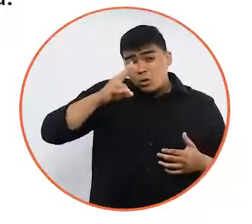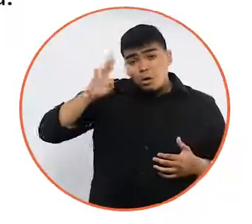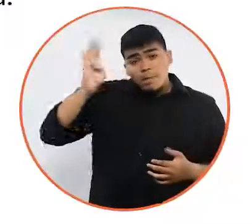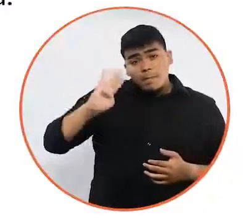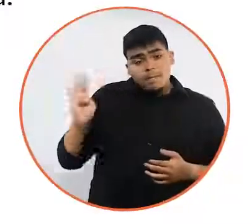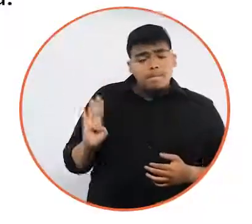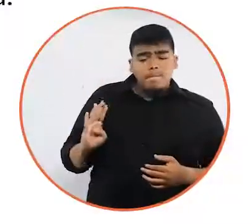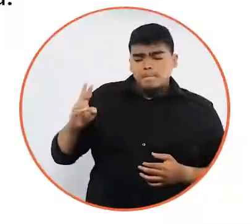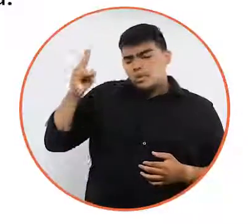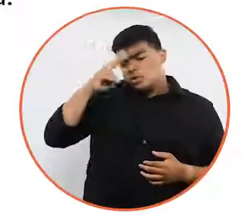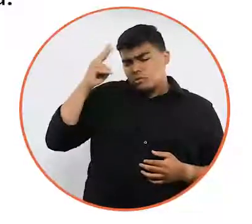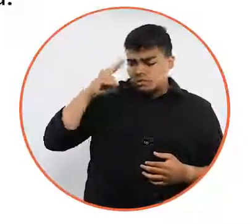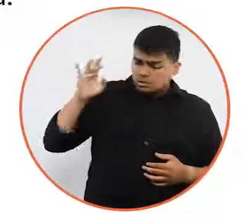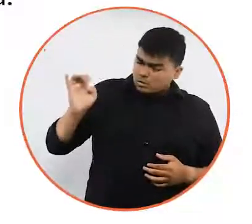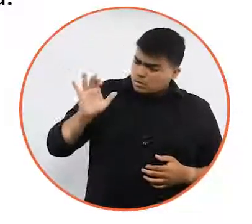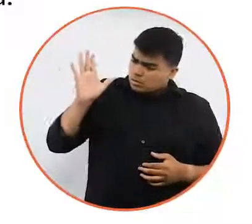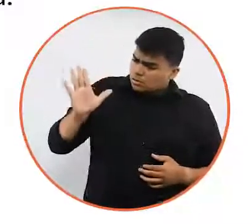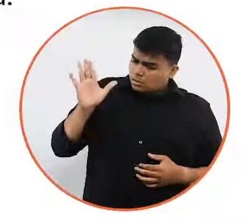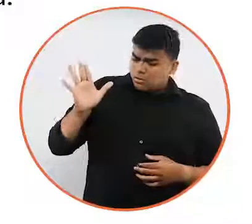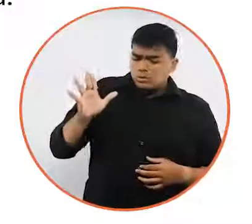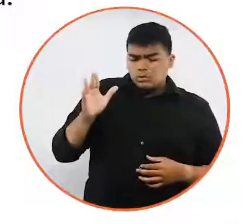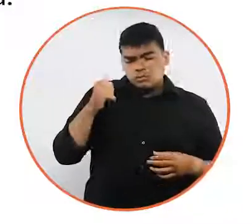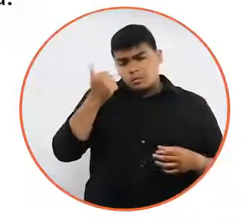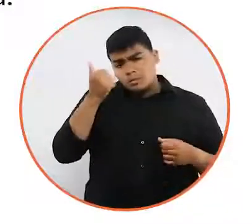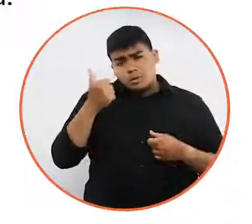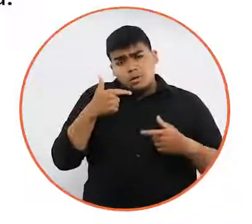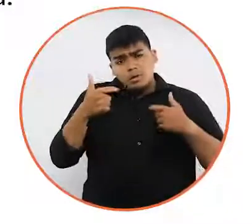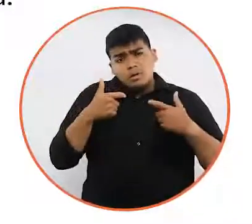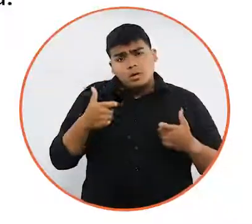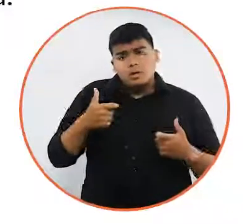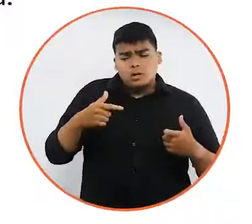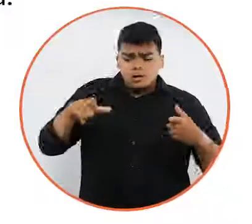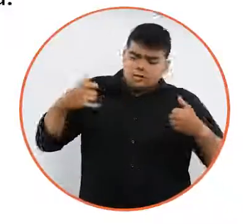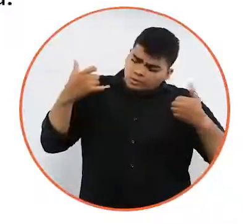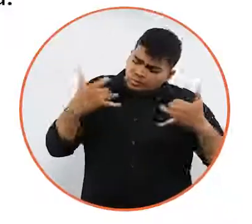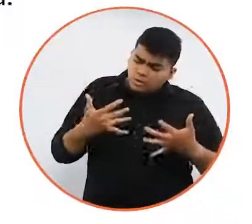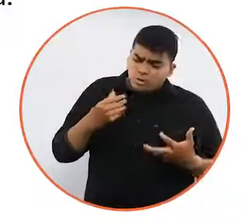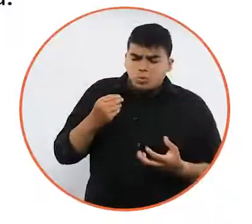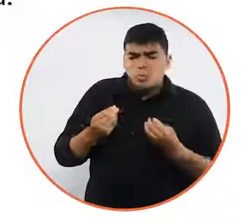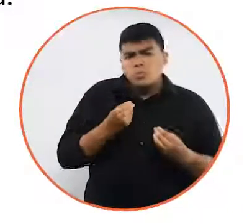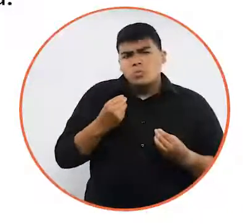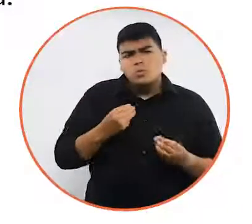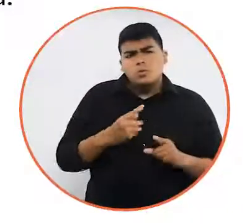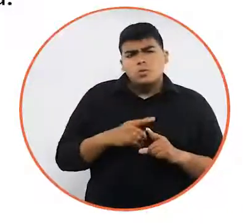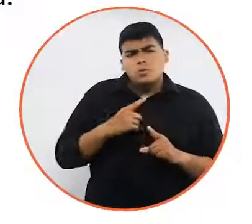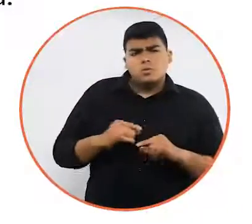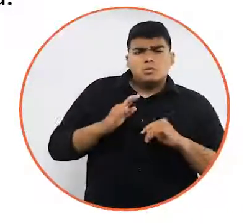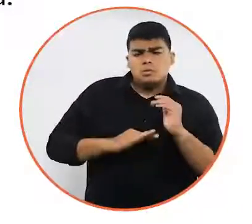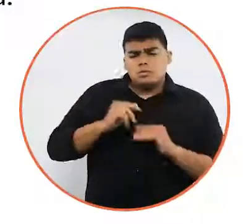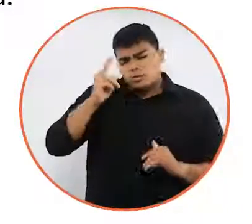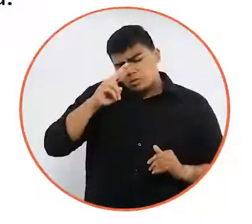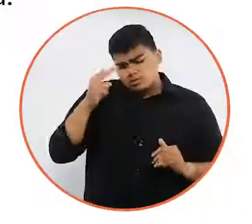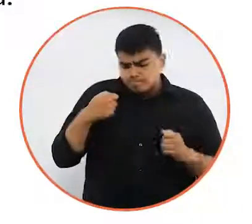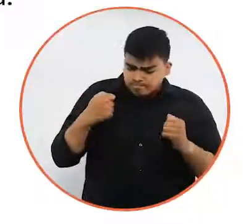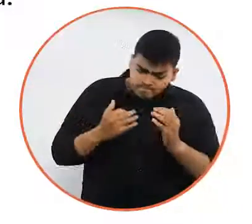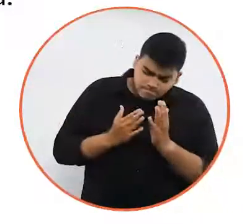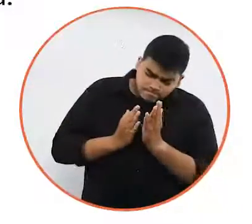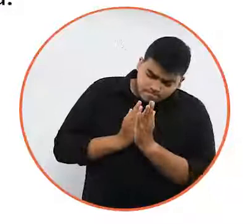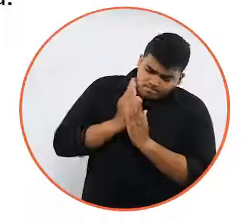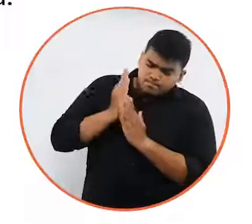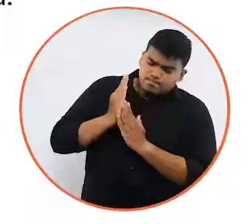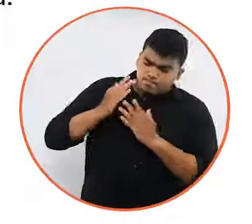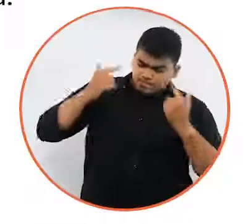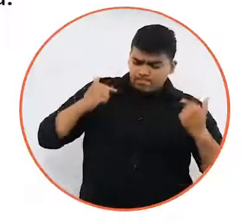do Brasil, história europeia, mundial, a Primeira Guerra, ele vai relatar para o aluno como é que foi aquilo ali, porque o historiador ele tem que ter